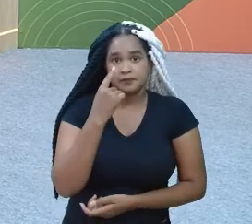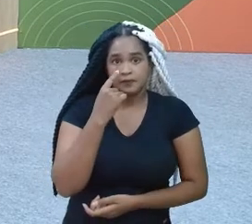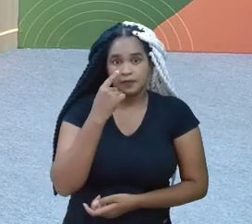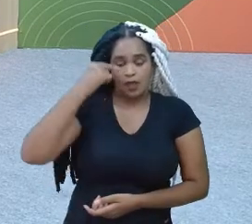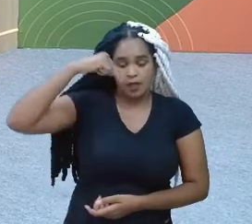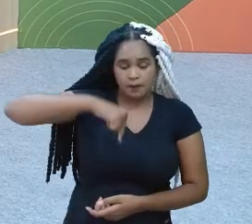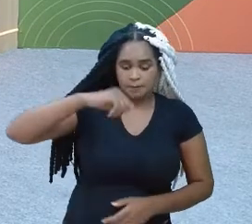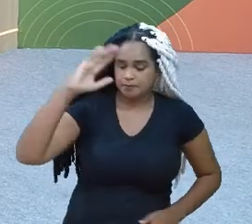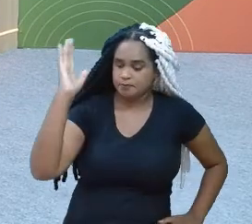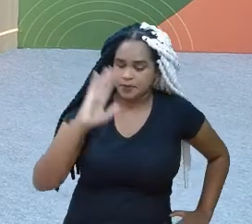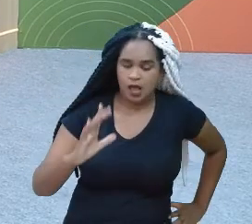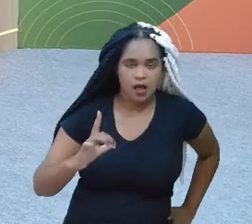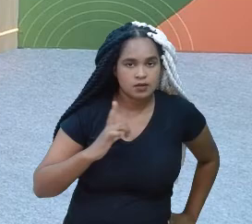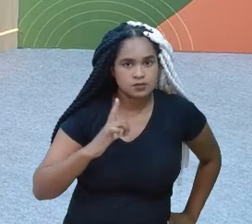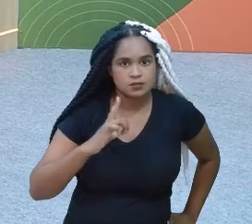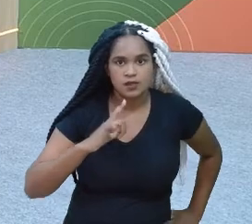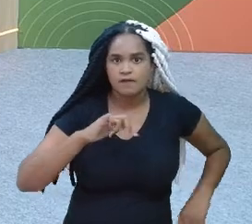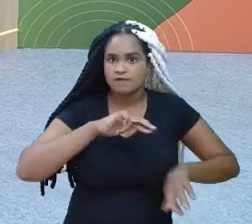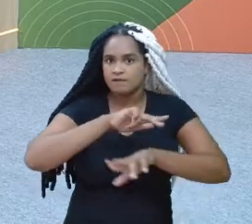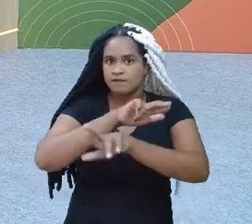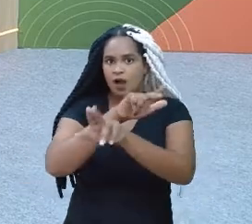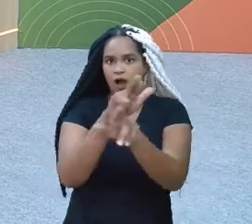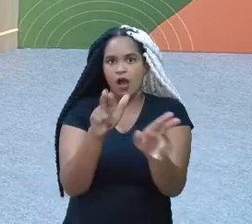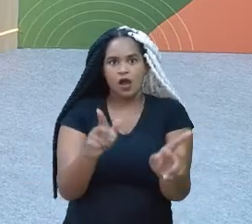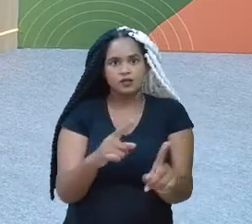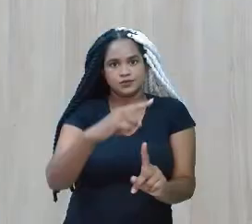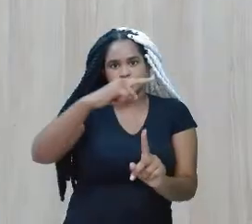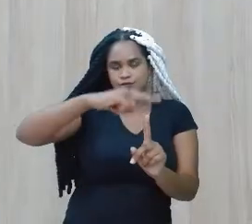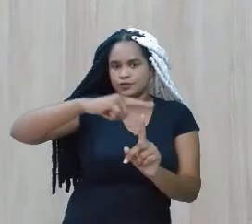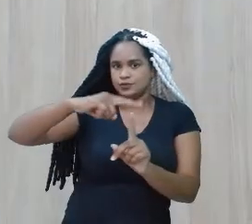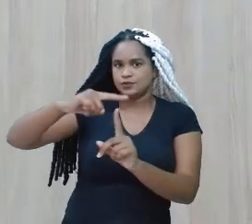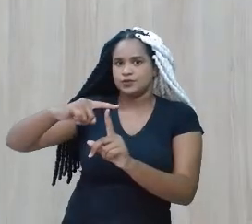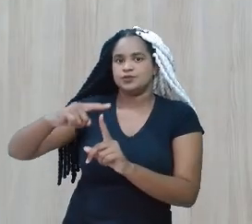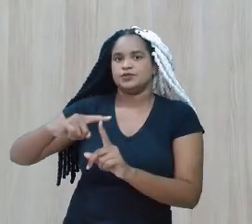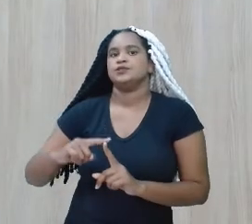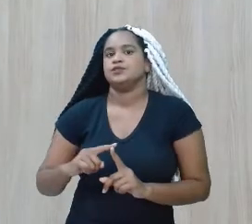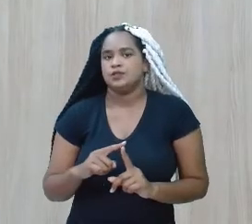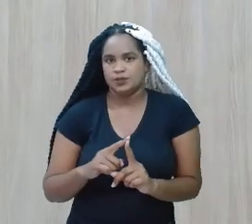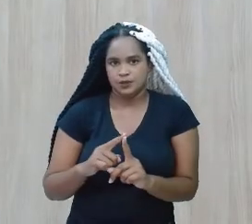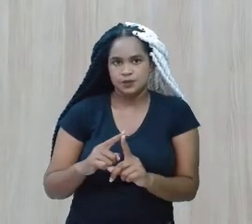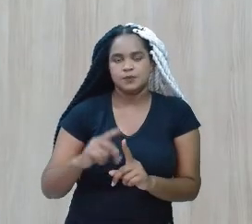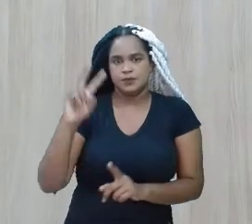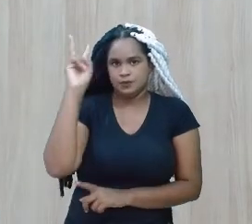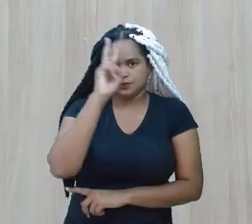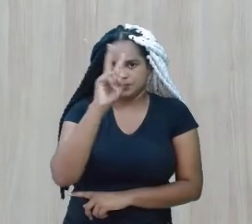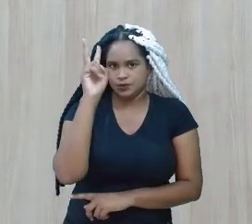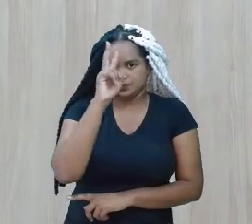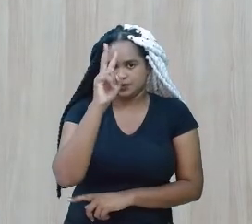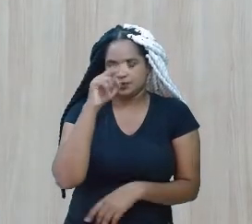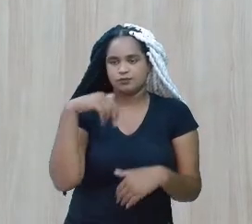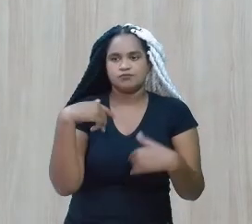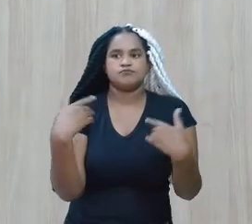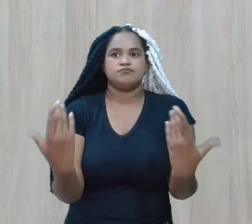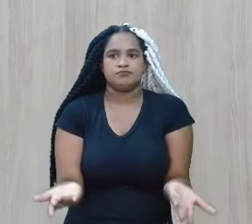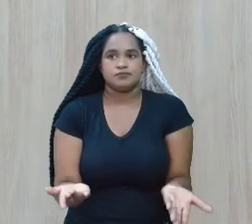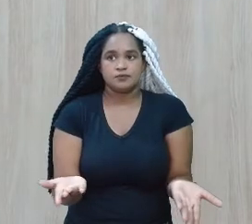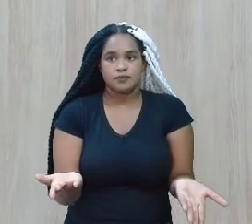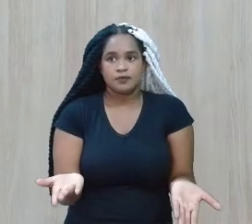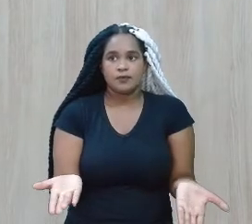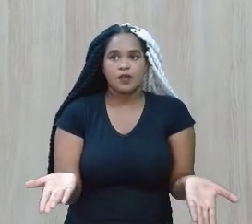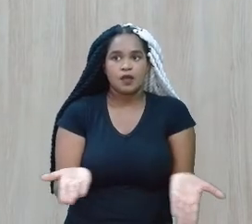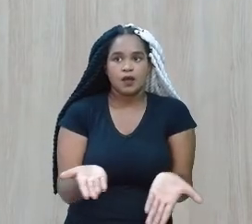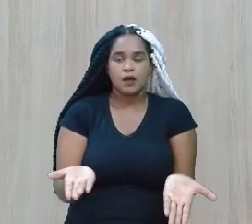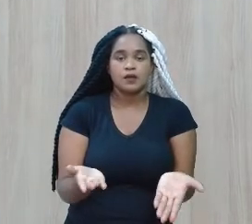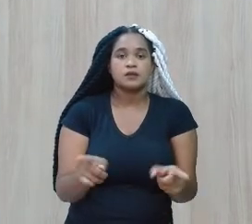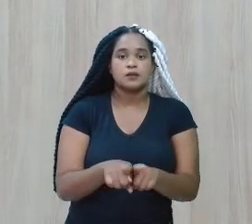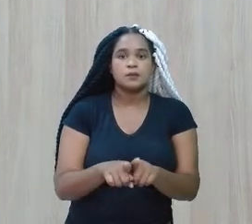existem inúmeras variações regionais dela. Então, nós temos várias, não é? Então, nós estamos só